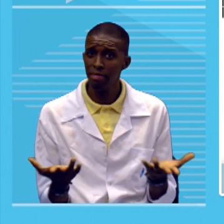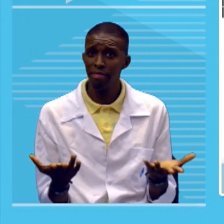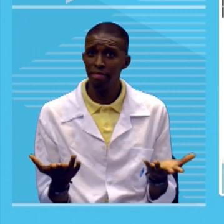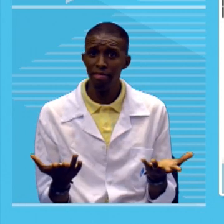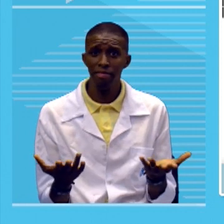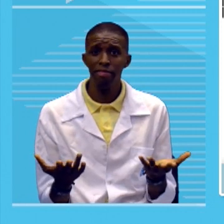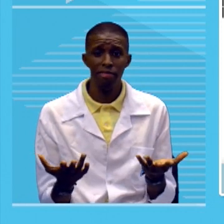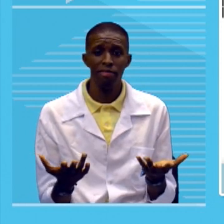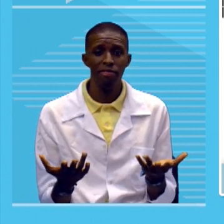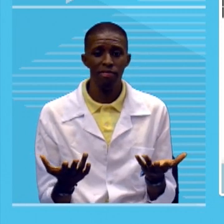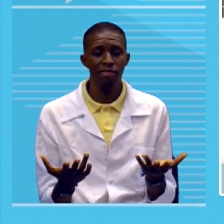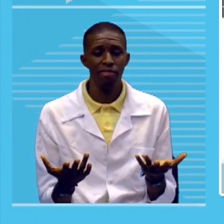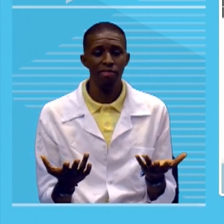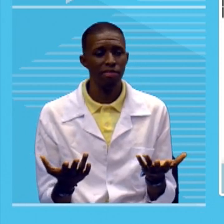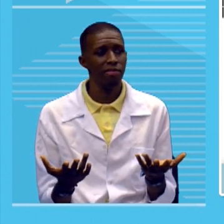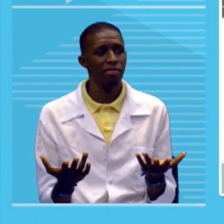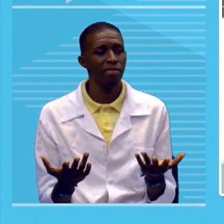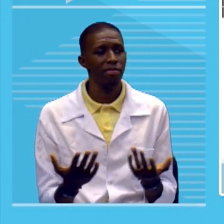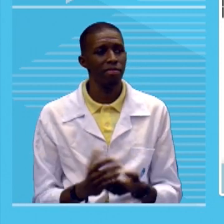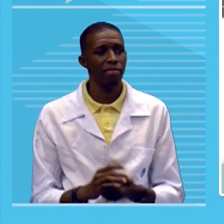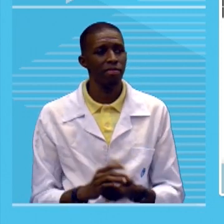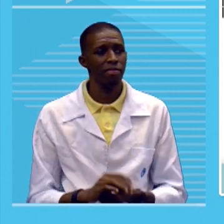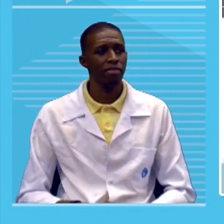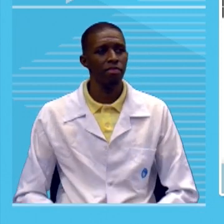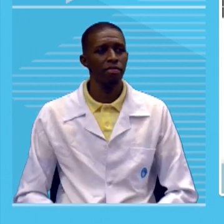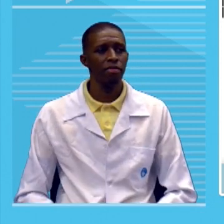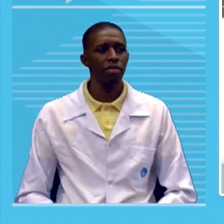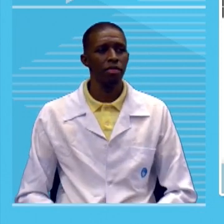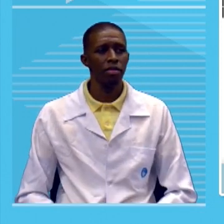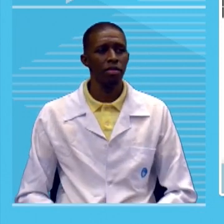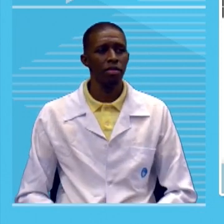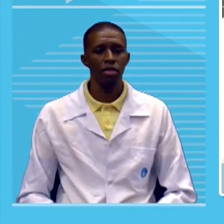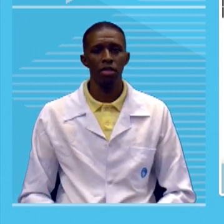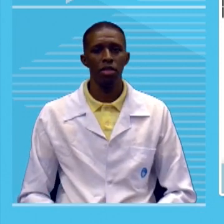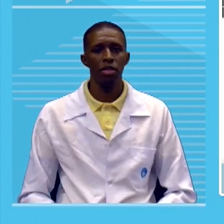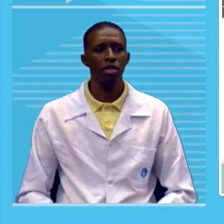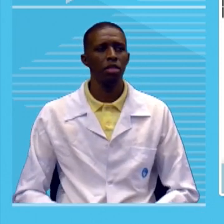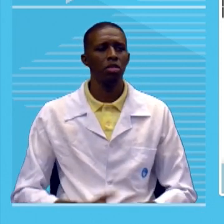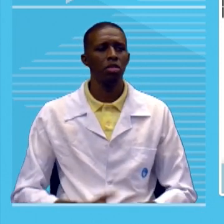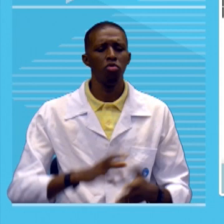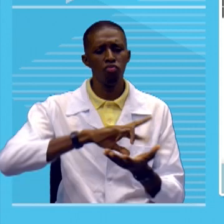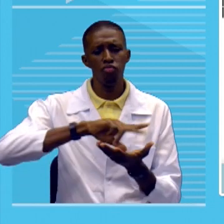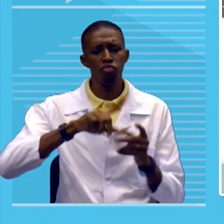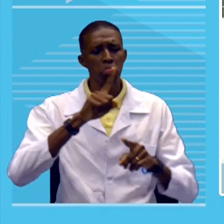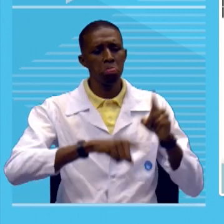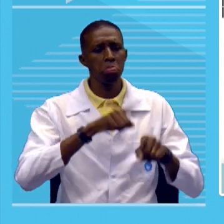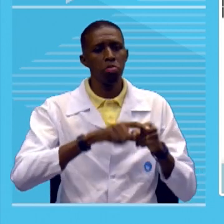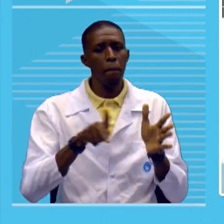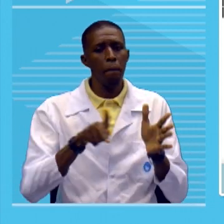O resto do material, pedras, tijolos e cimento, será entregue à tarde.